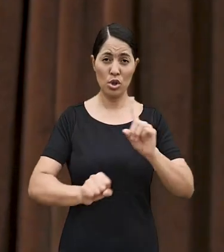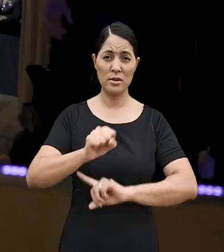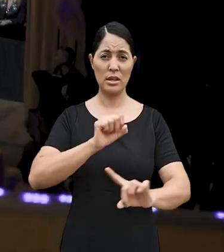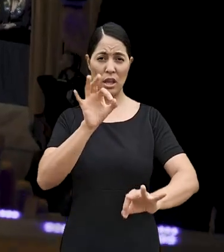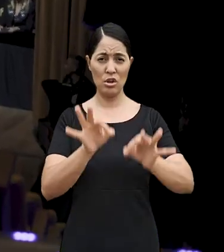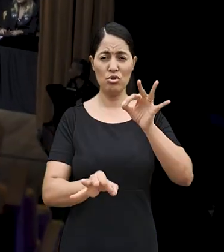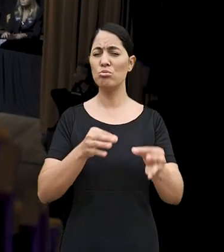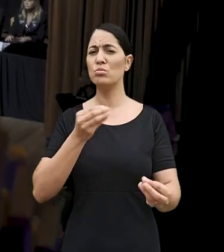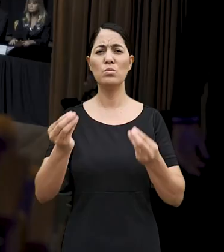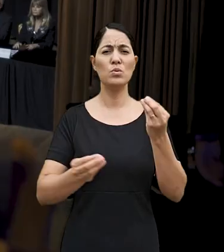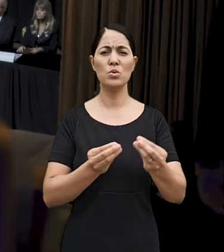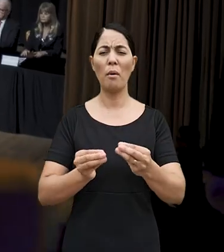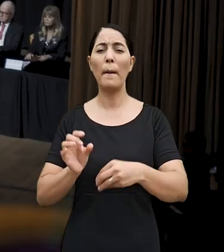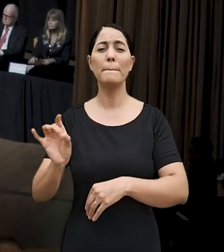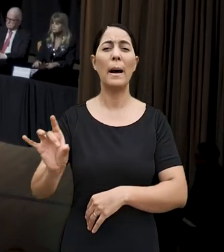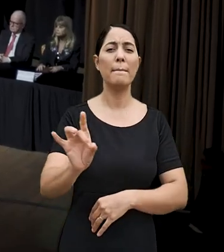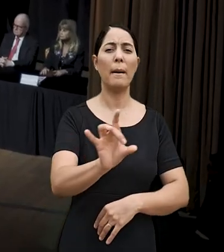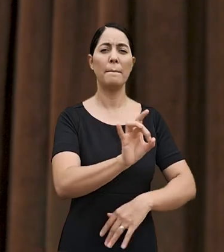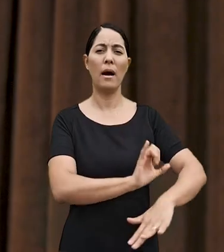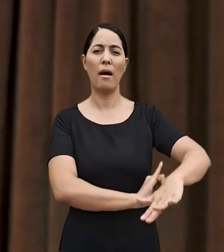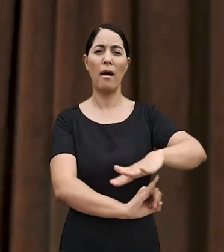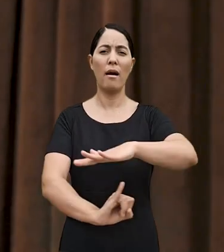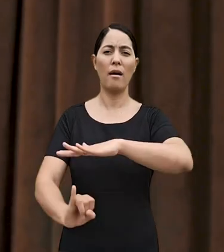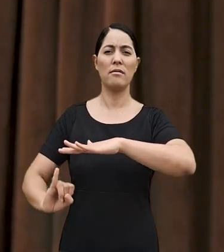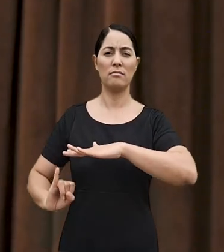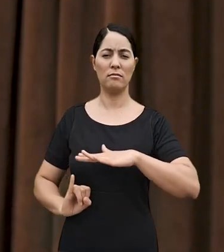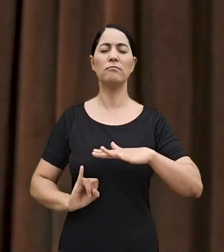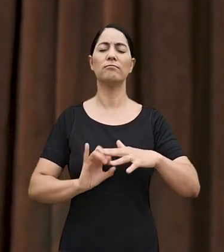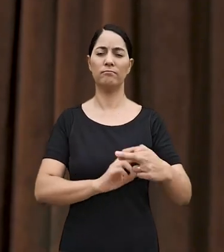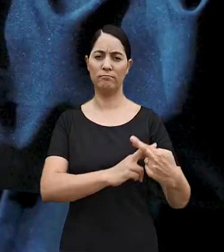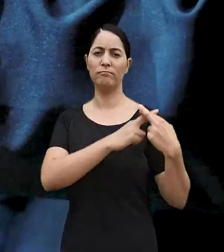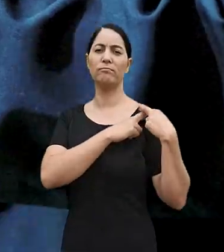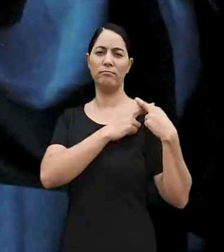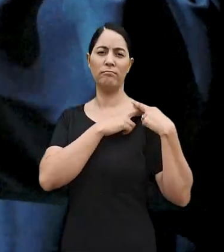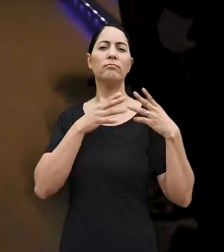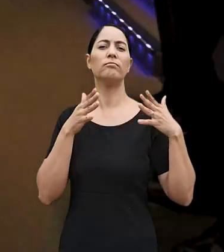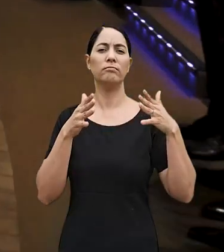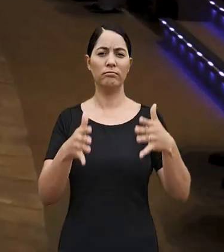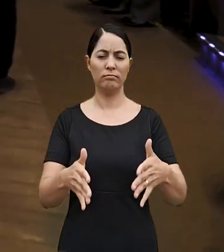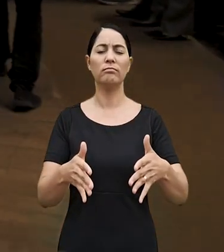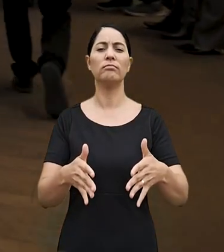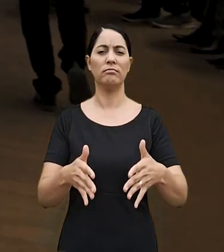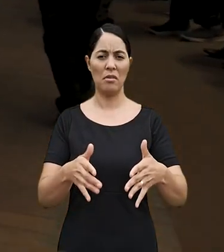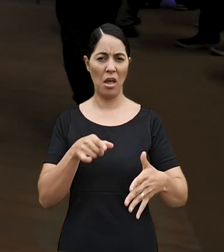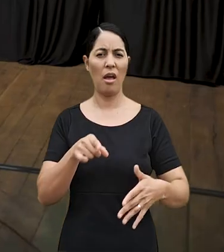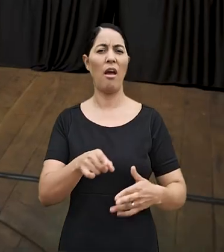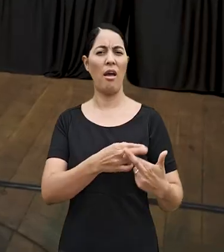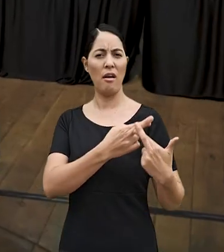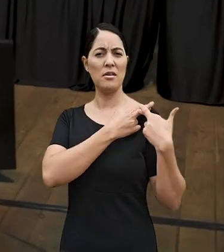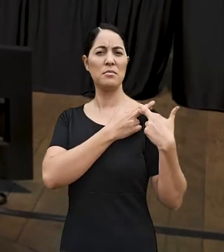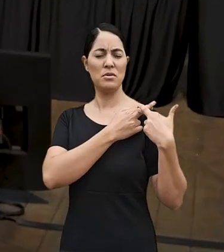construída se cada instituição assumir a responsabilidade de fazer a sua parte. Essa